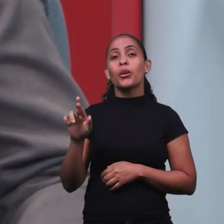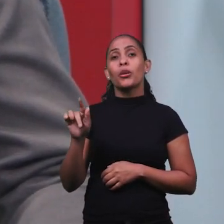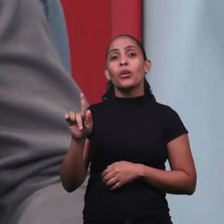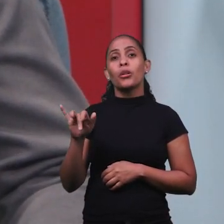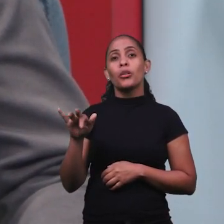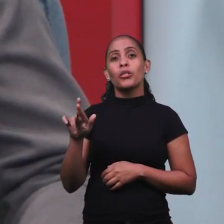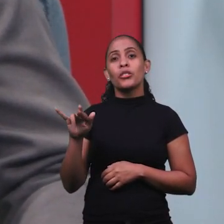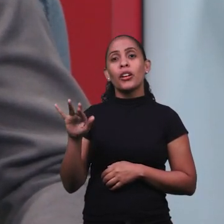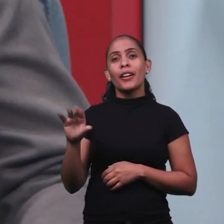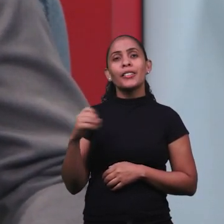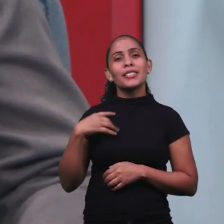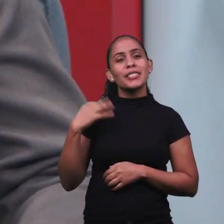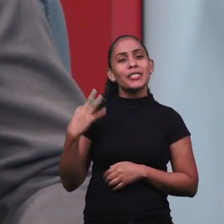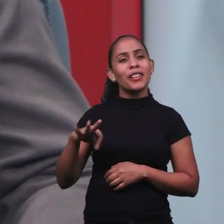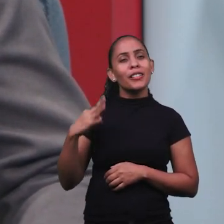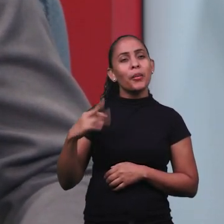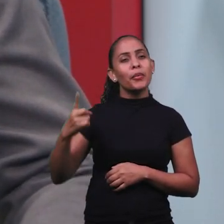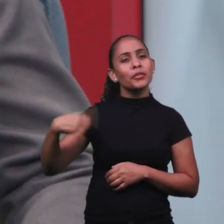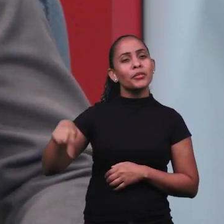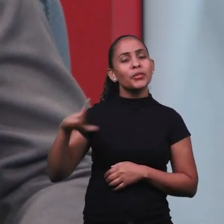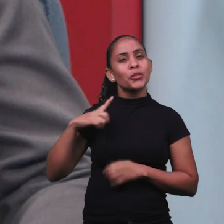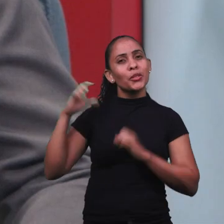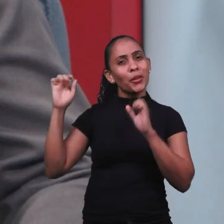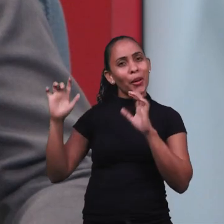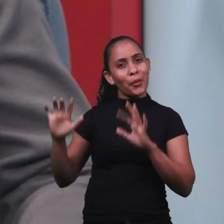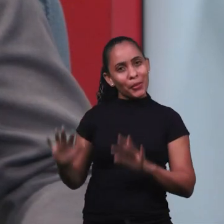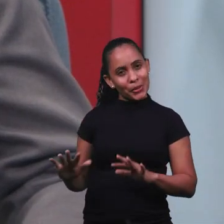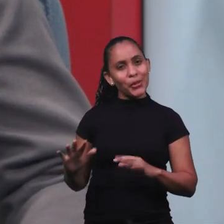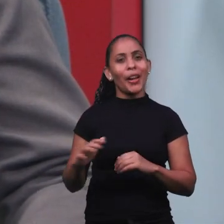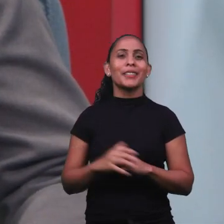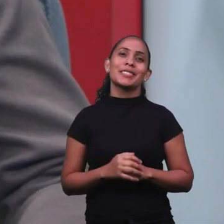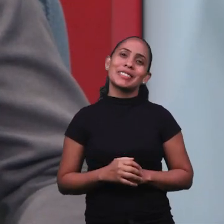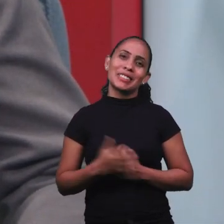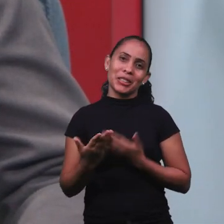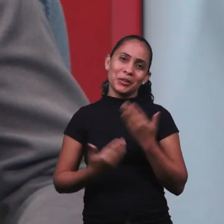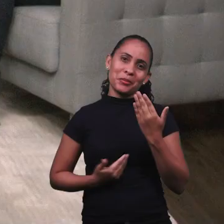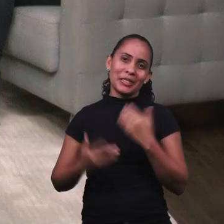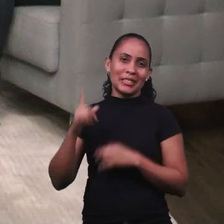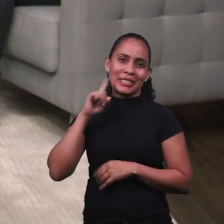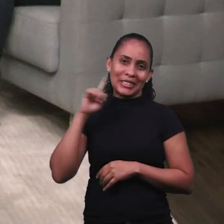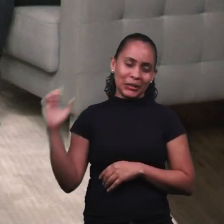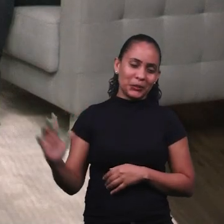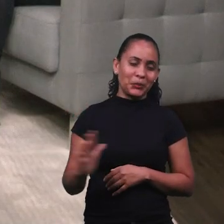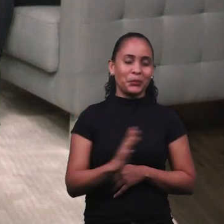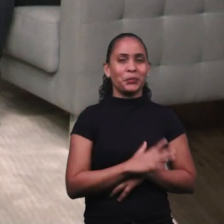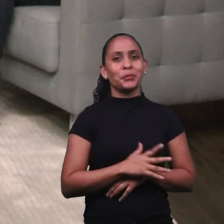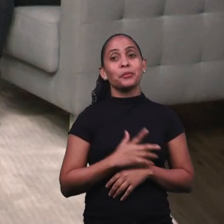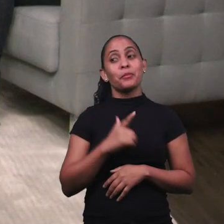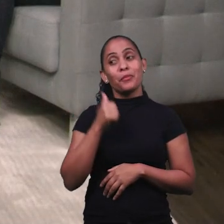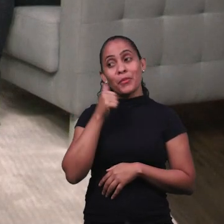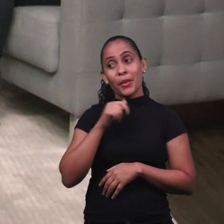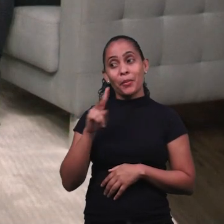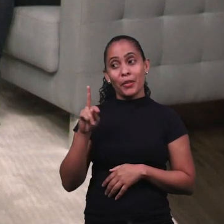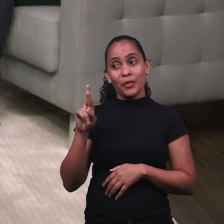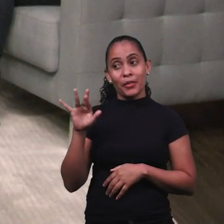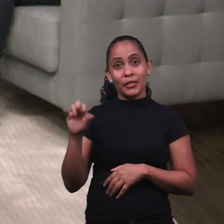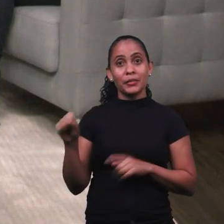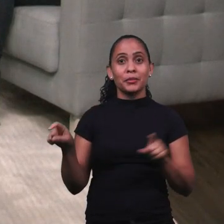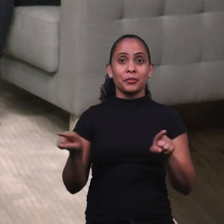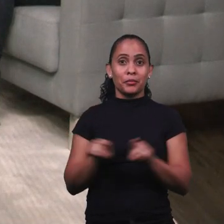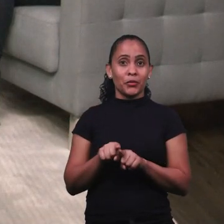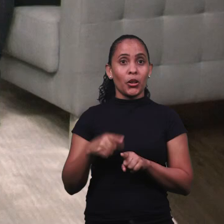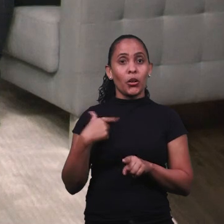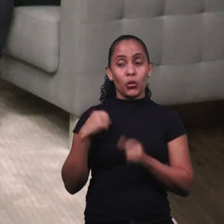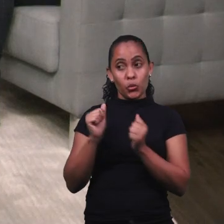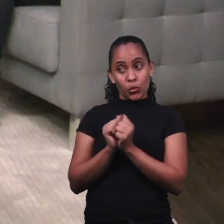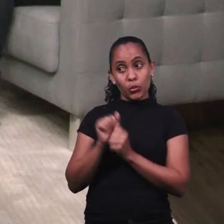irmãos, certamente o Senhor tem enriquecido muito esses irmãos na presença do Senhor. Glória a Jesus. Inclusive a irmã Vera, ela está junto